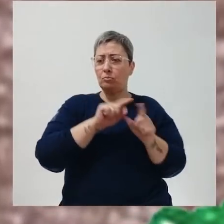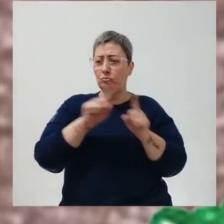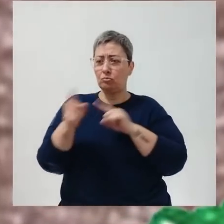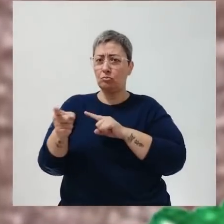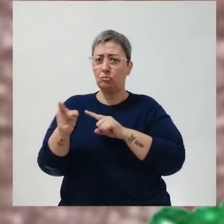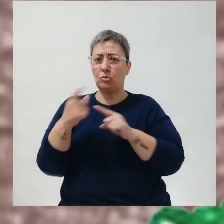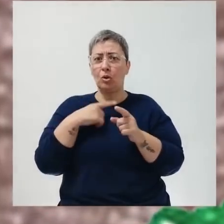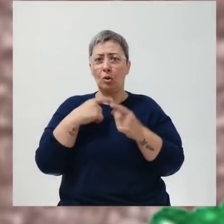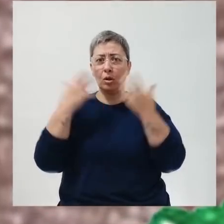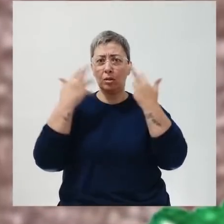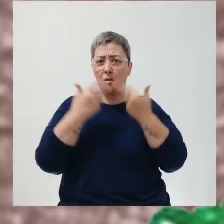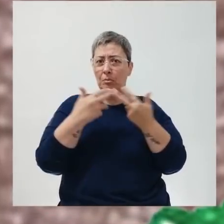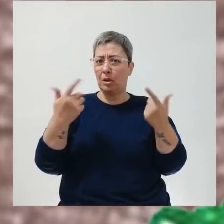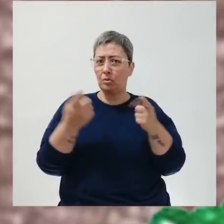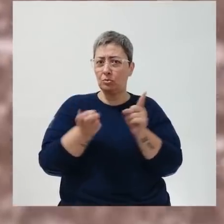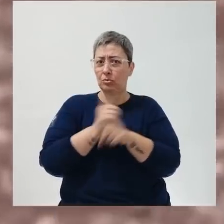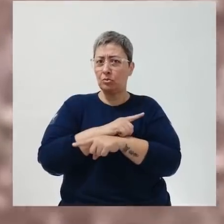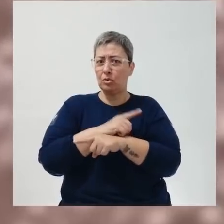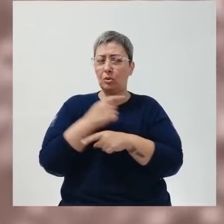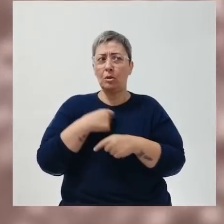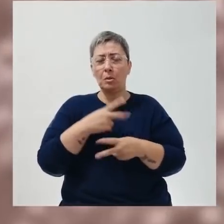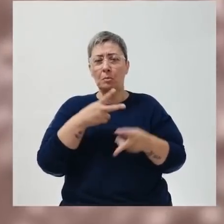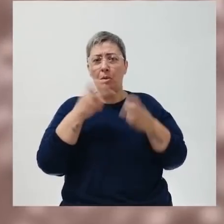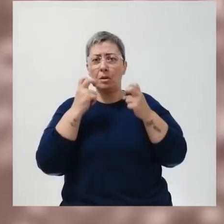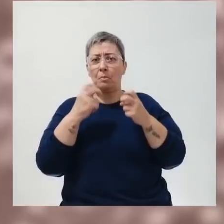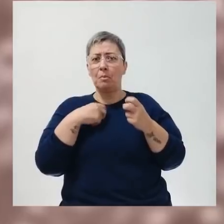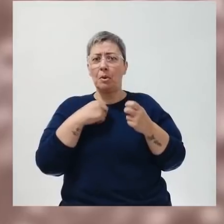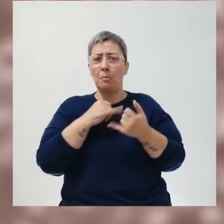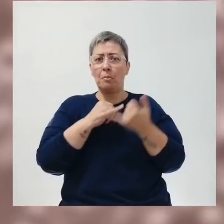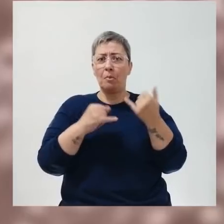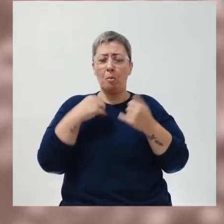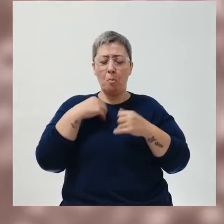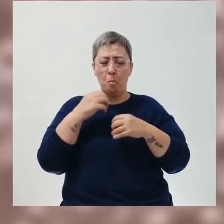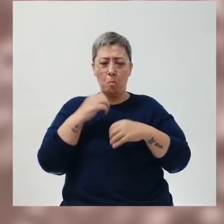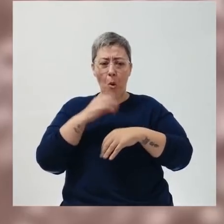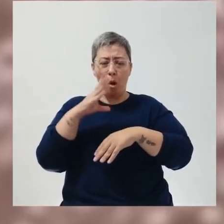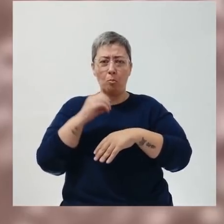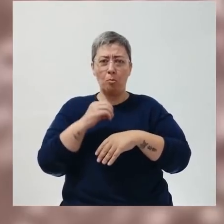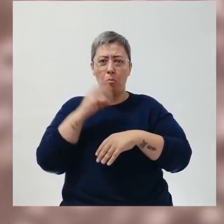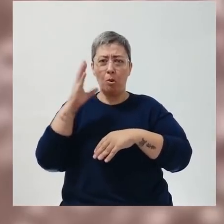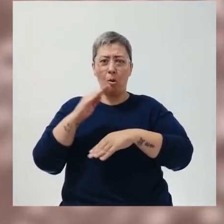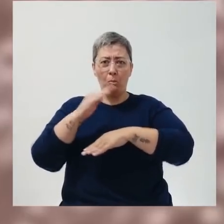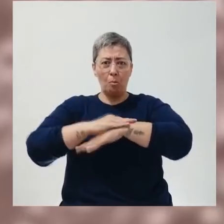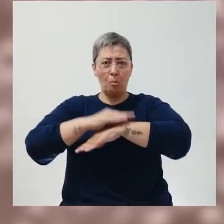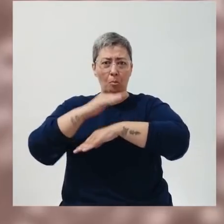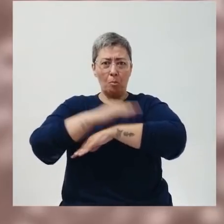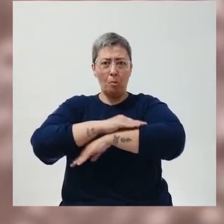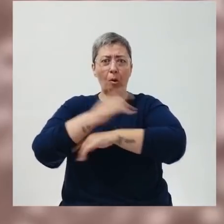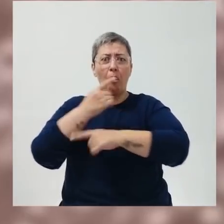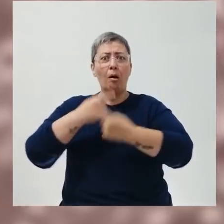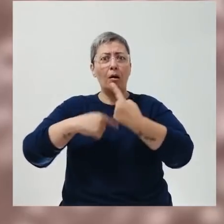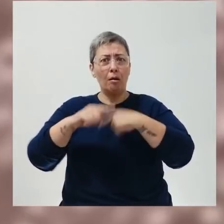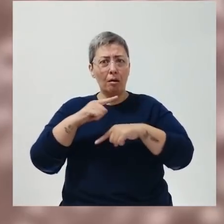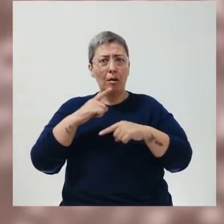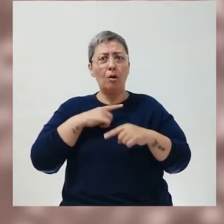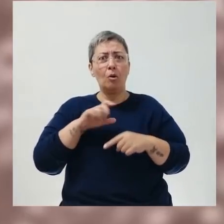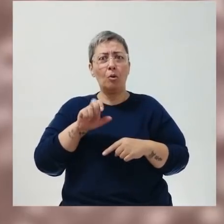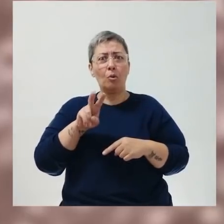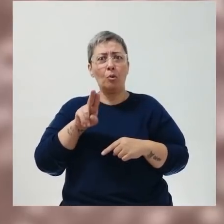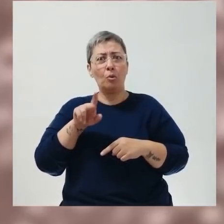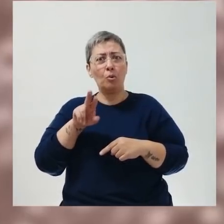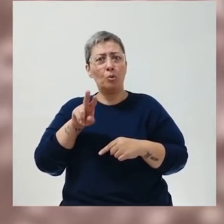outro. Quando percebeu, estava coachando e com a pele úmida. Ela havia se transformado em um sapo